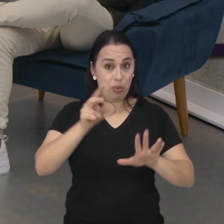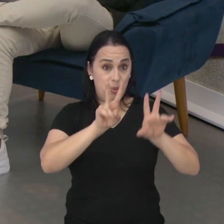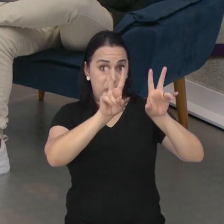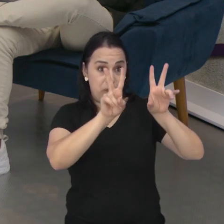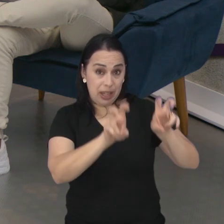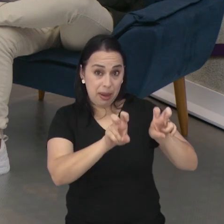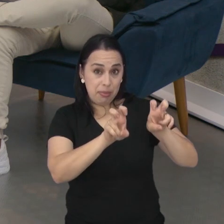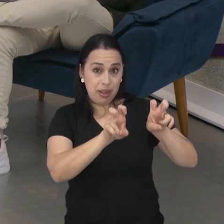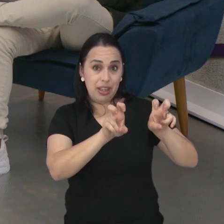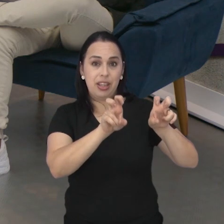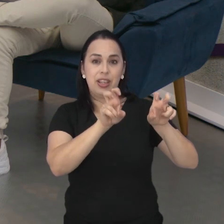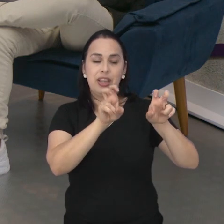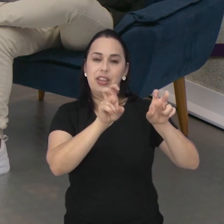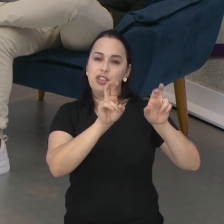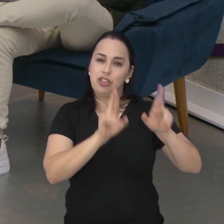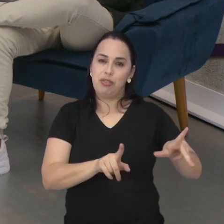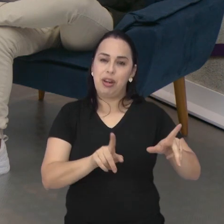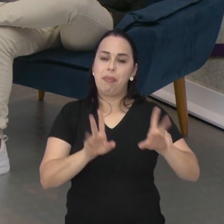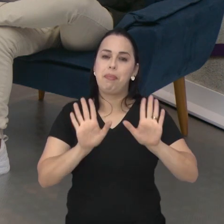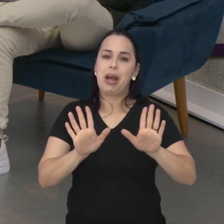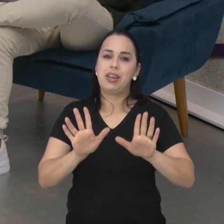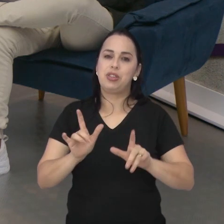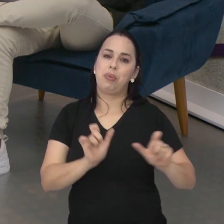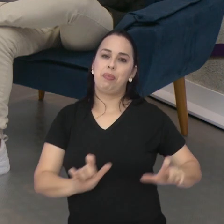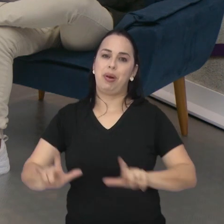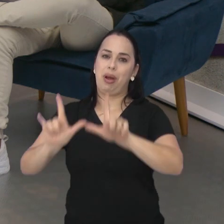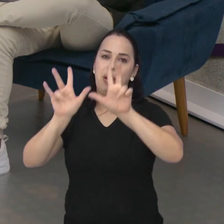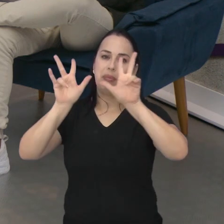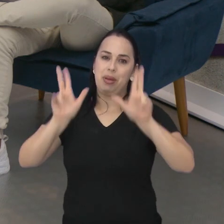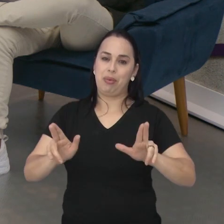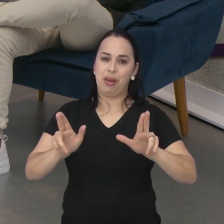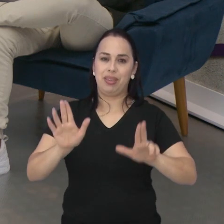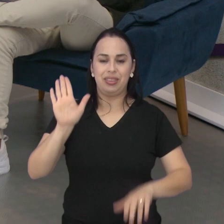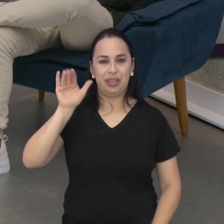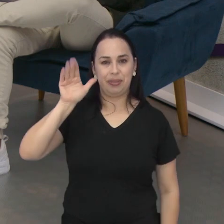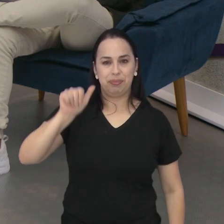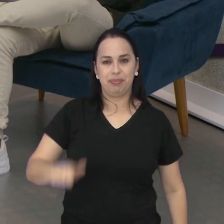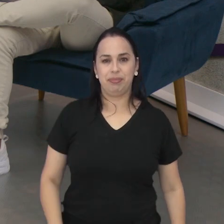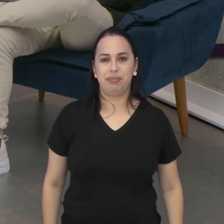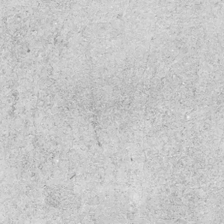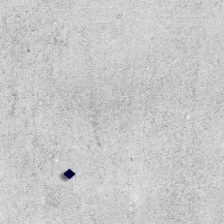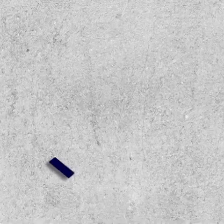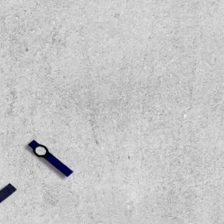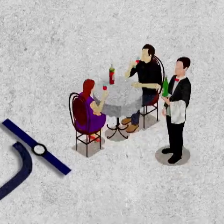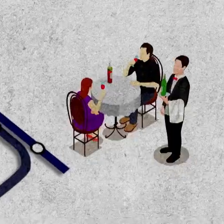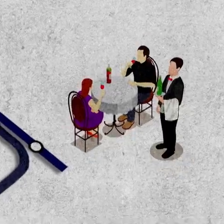que vem, na mesma estação, mas sempre com um destino diferente. Até lá!